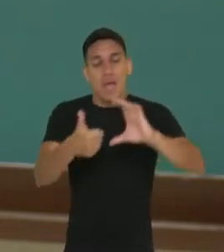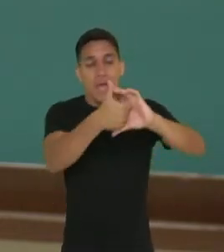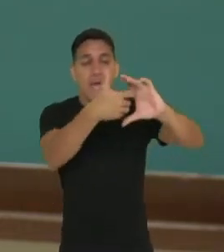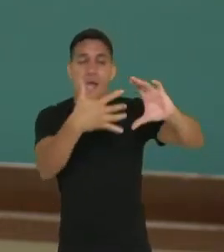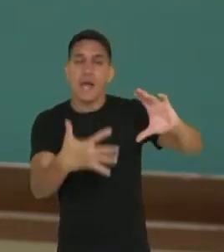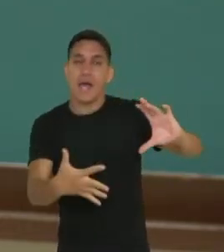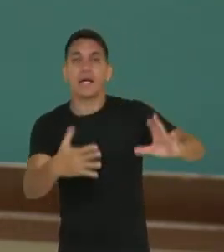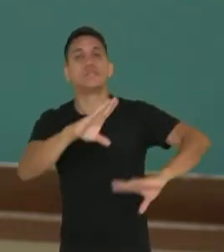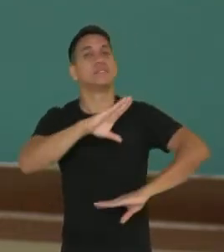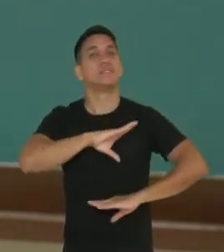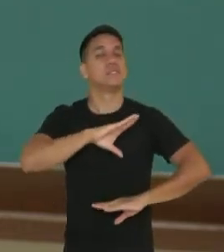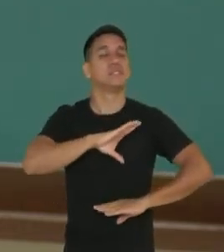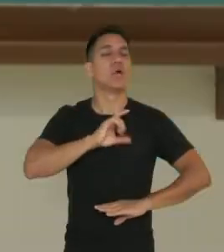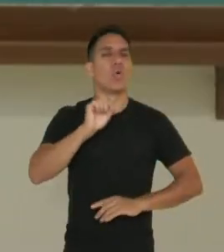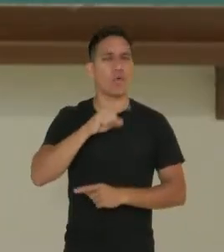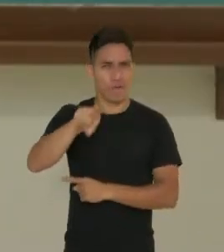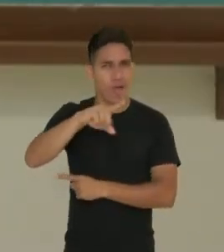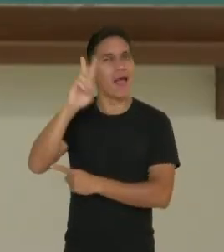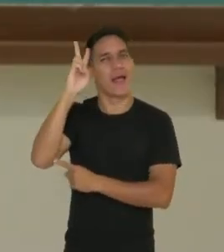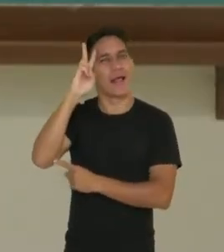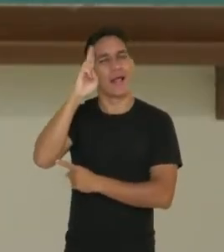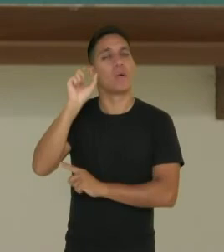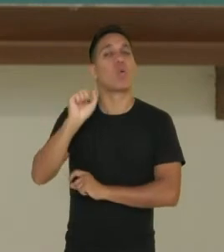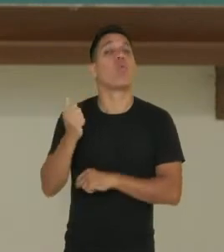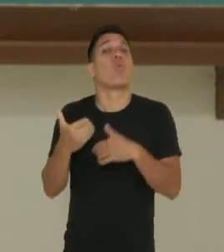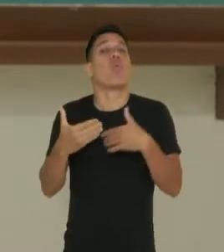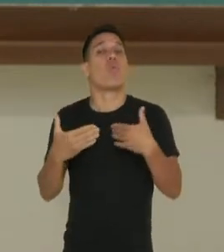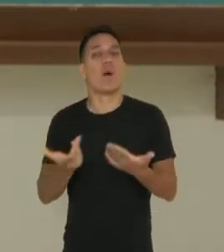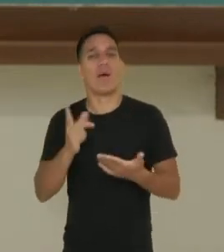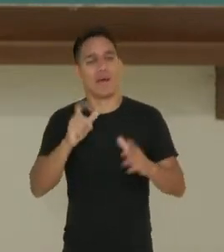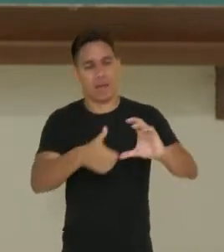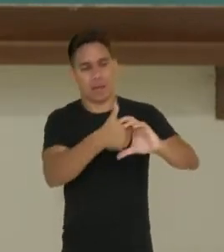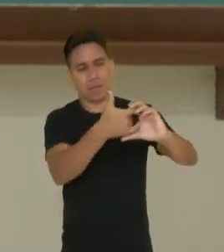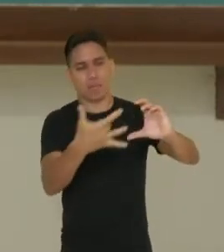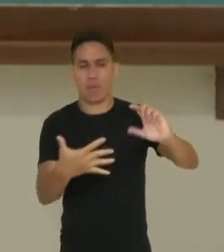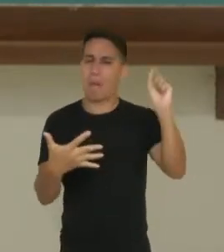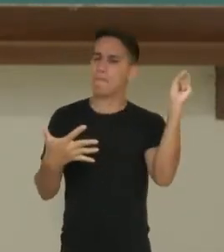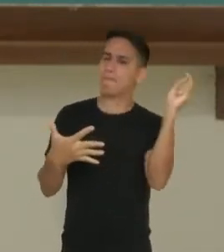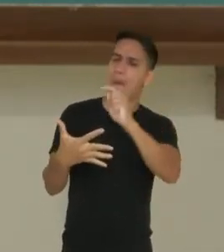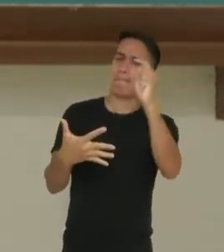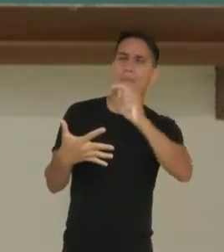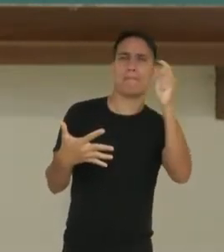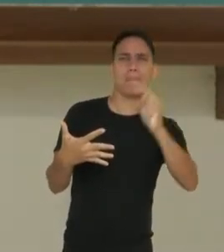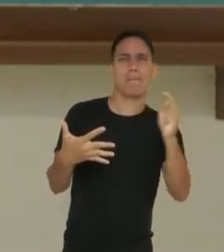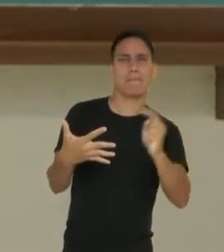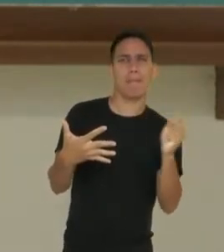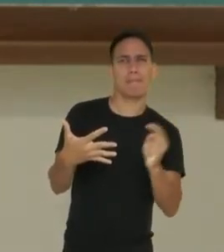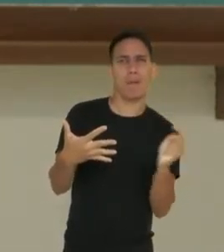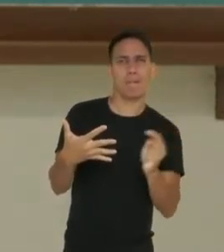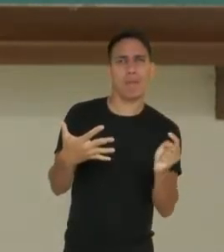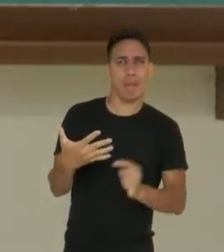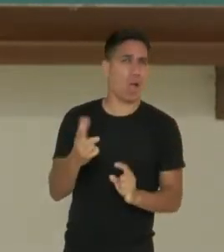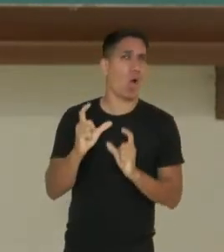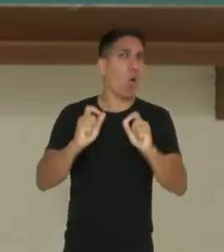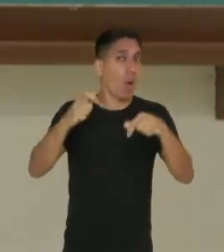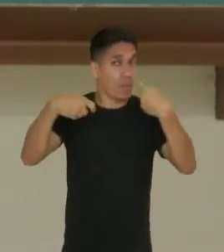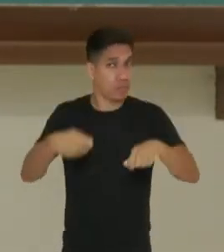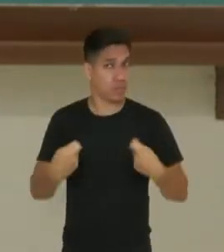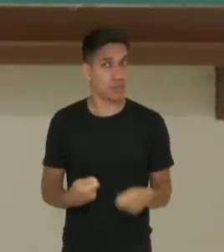Características do causo. Você lembra, né? Quais são as características do causo, né? Então temos que ter ali um